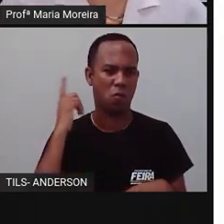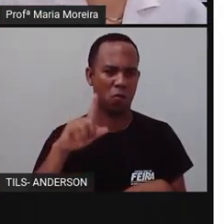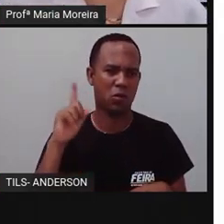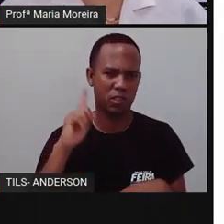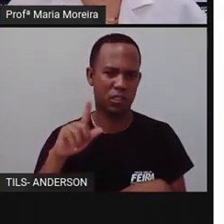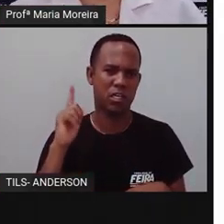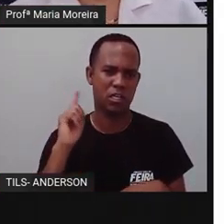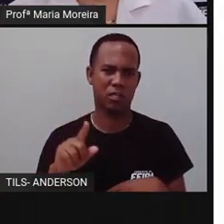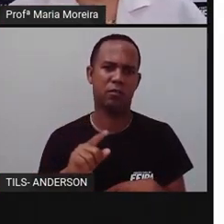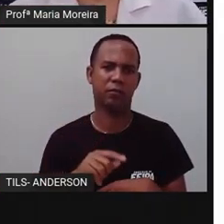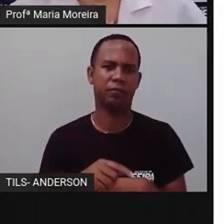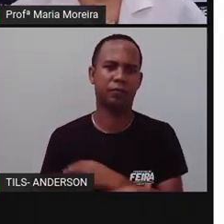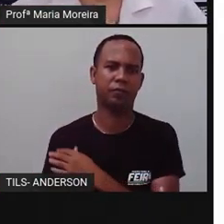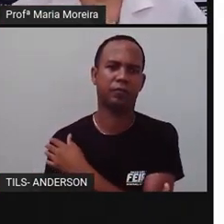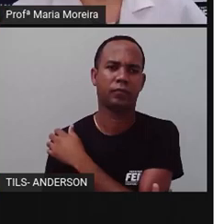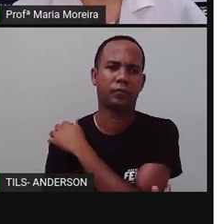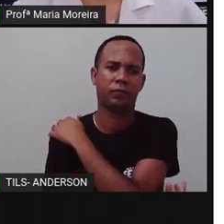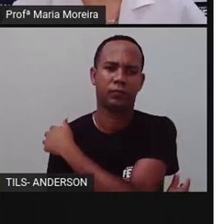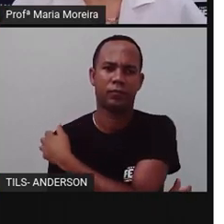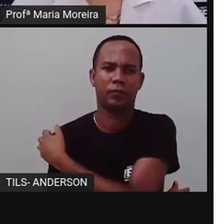essa competição.